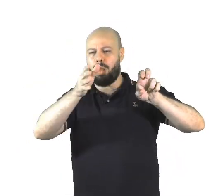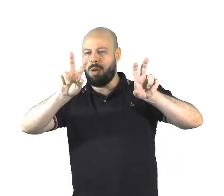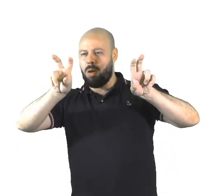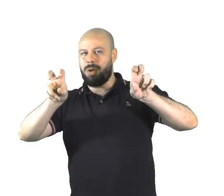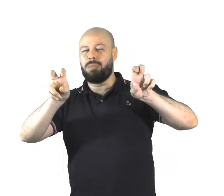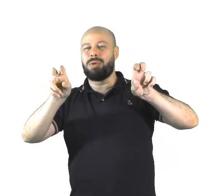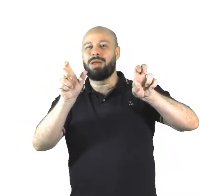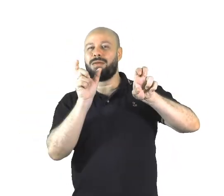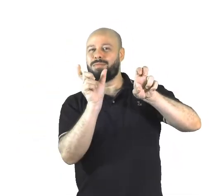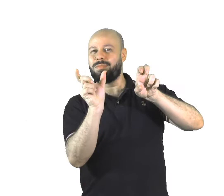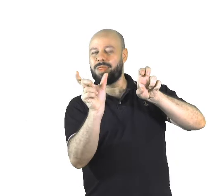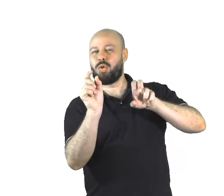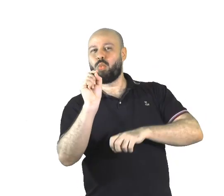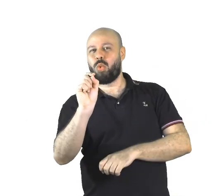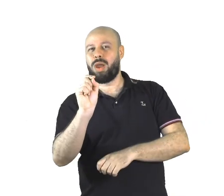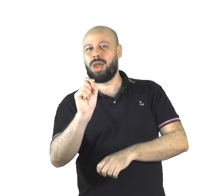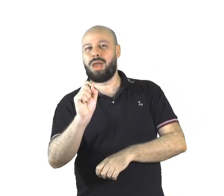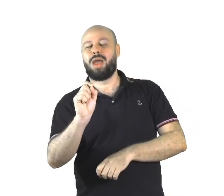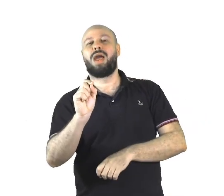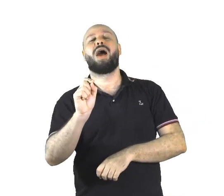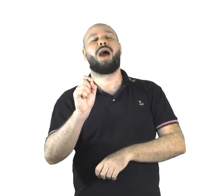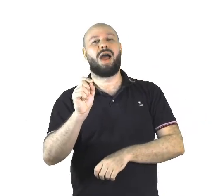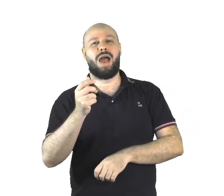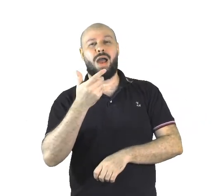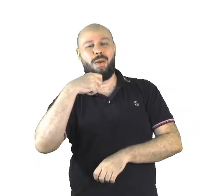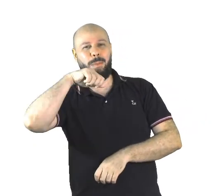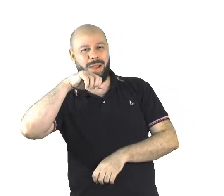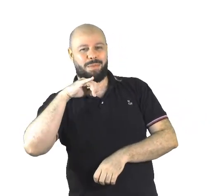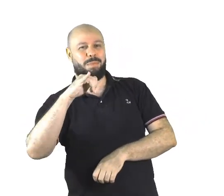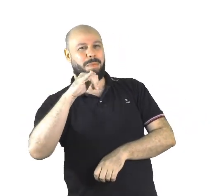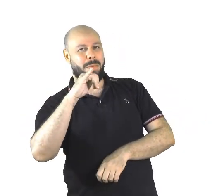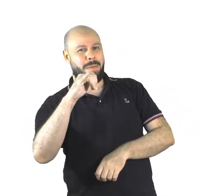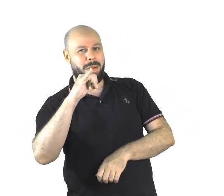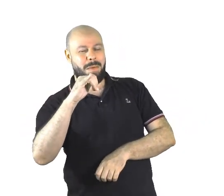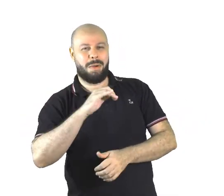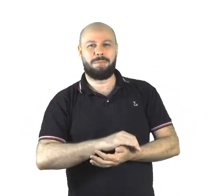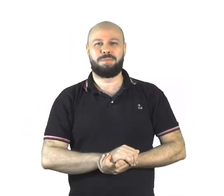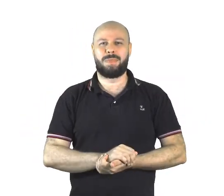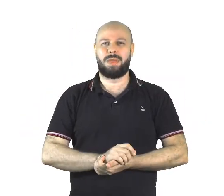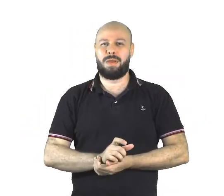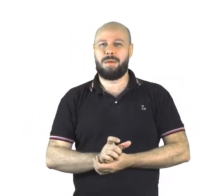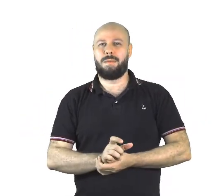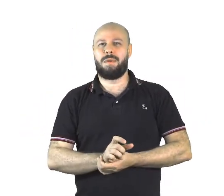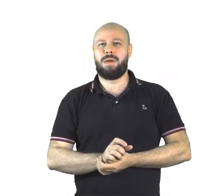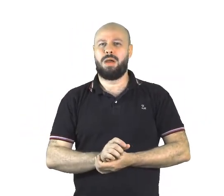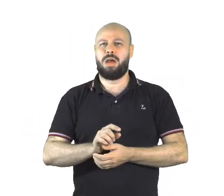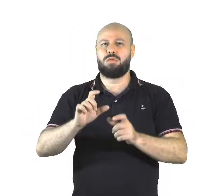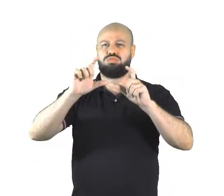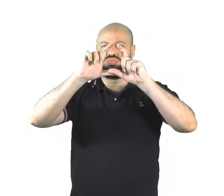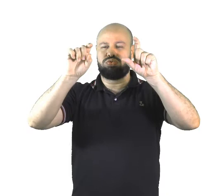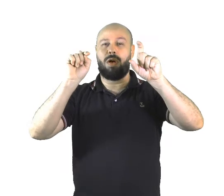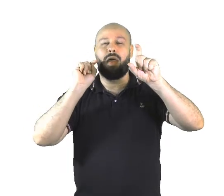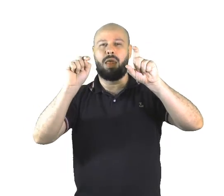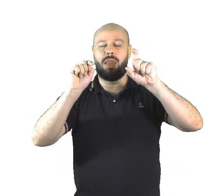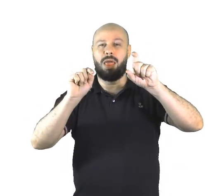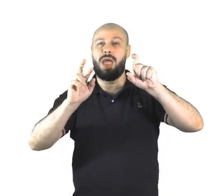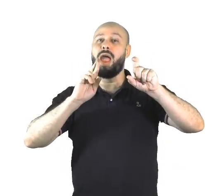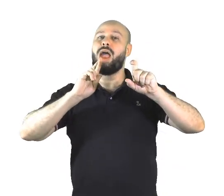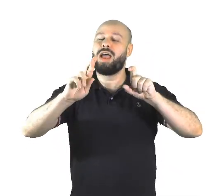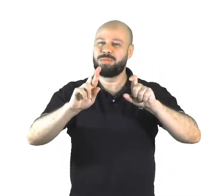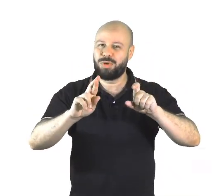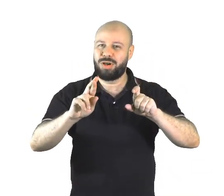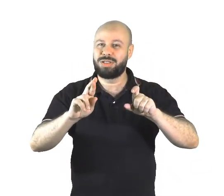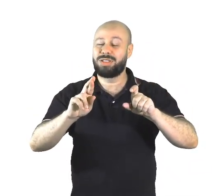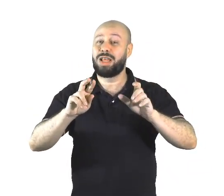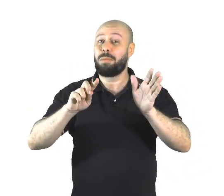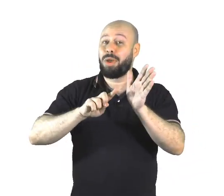o relato do pai de uma das crianças. Esse relato é a resposta da número 21. Então,